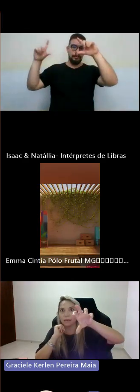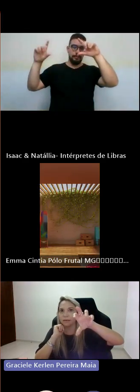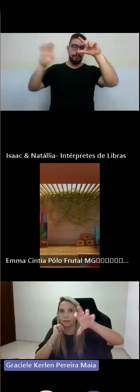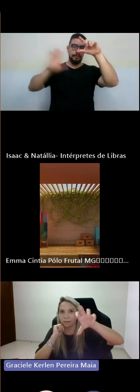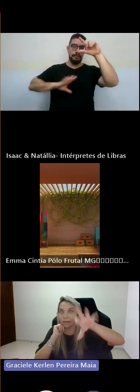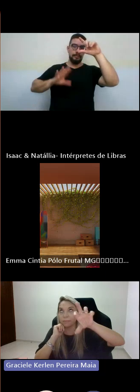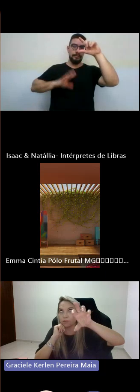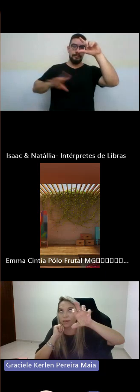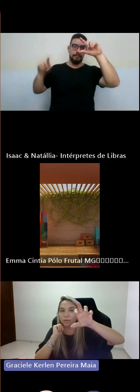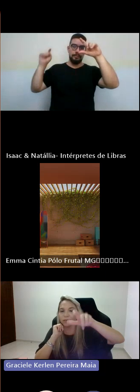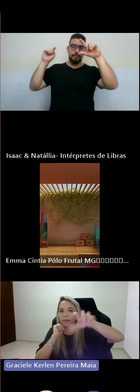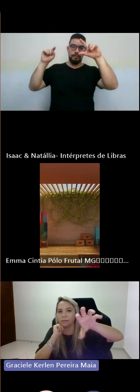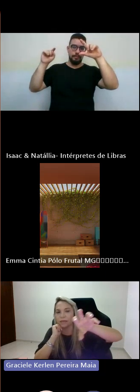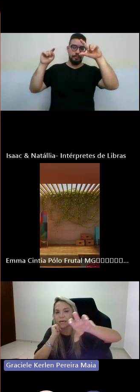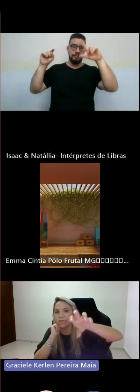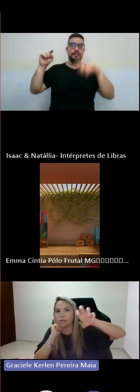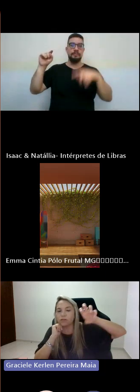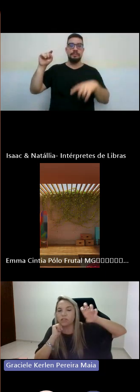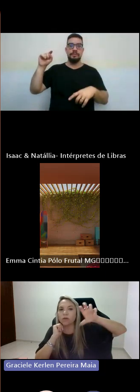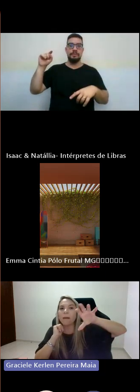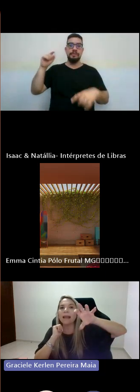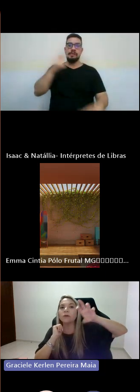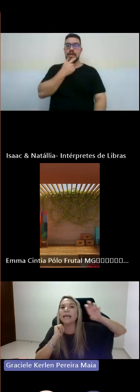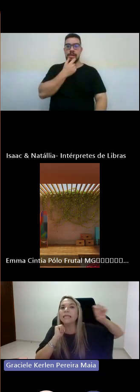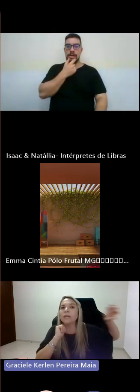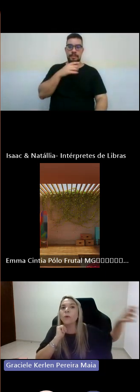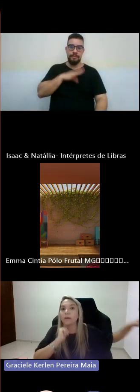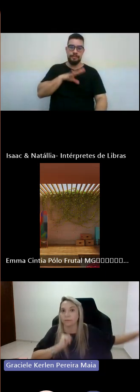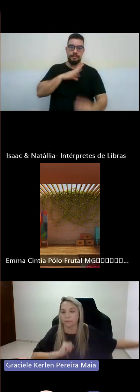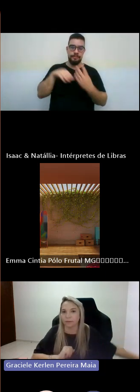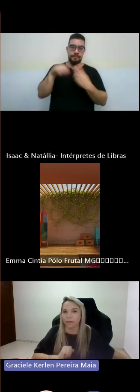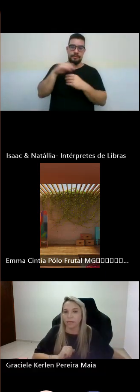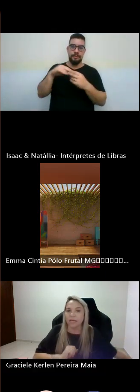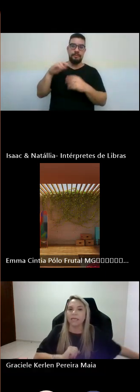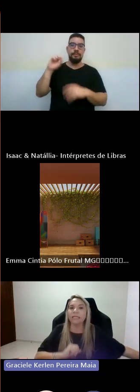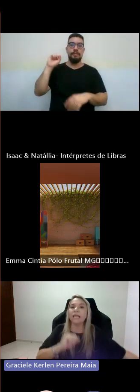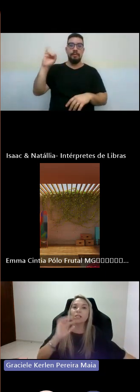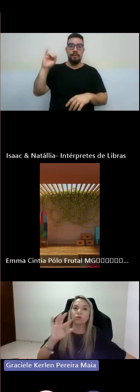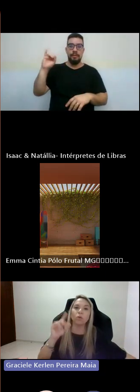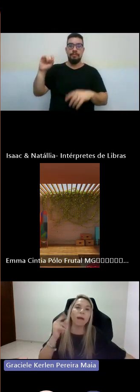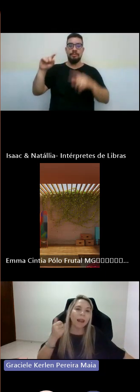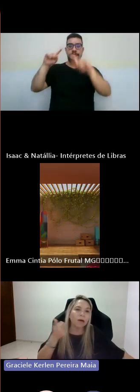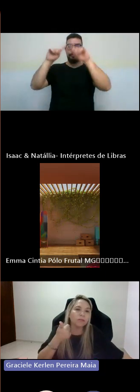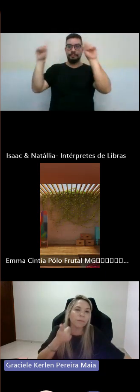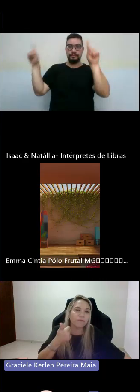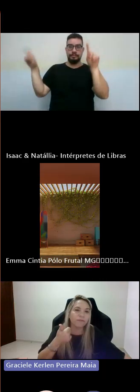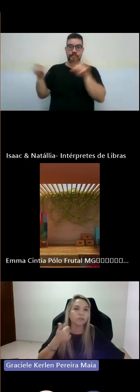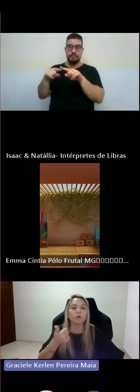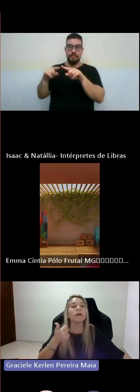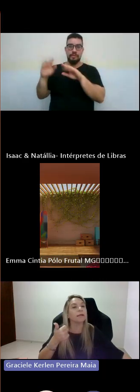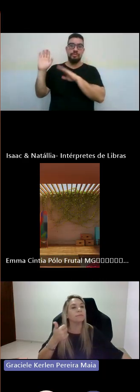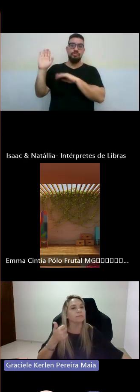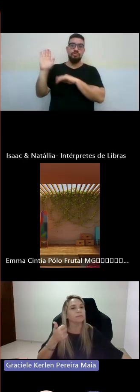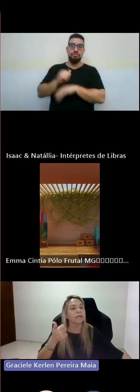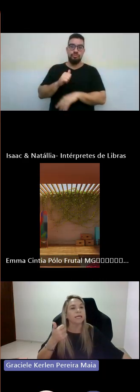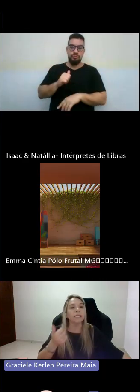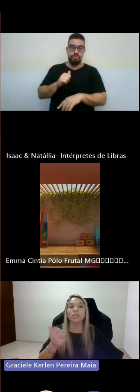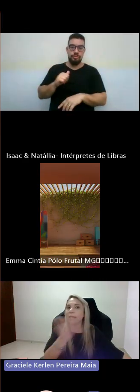que está aí, né, misturado com o inglês, se eu tiro o balão da língua e deixo o balão da